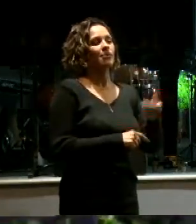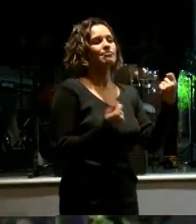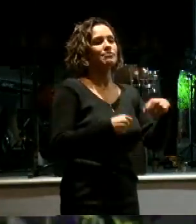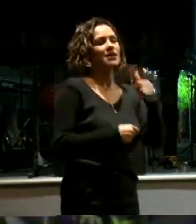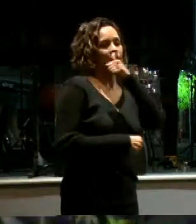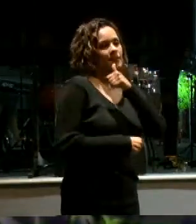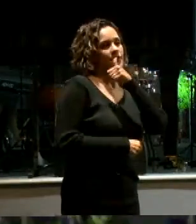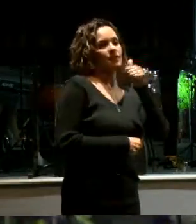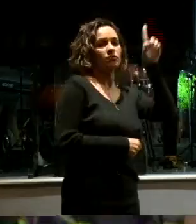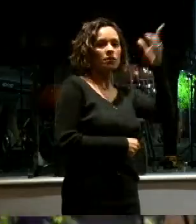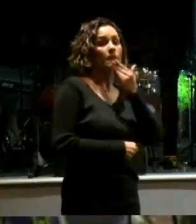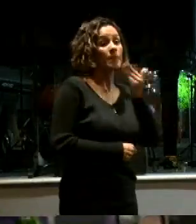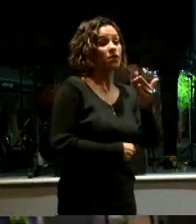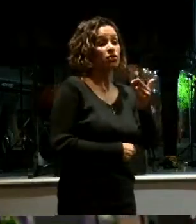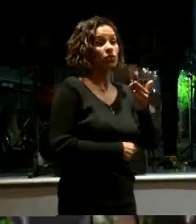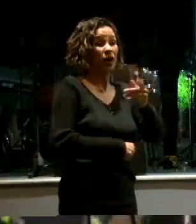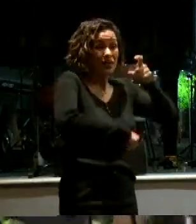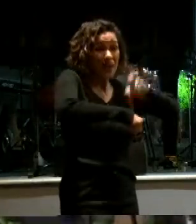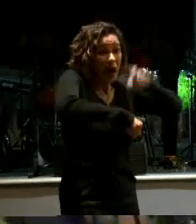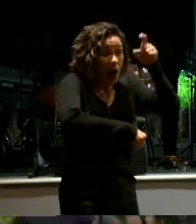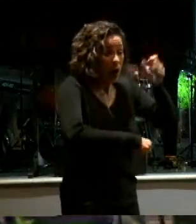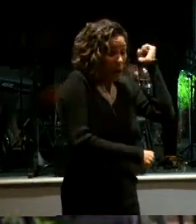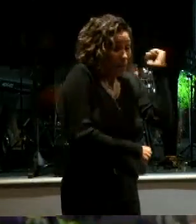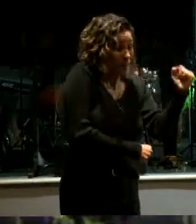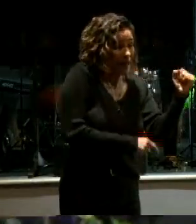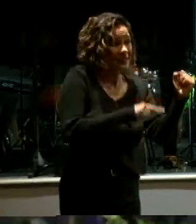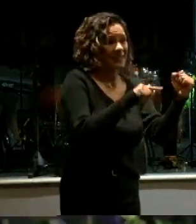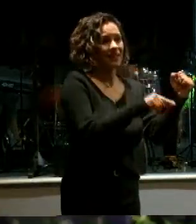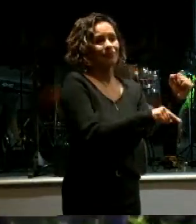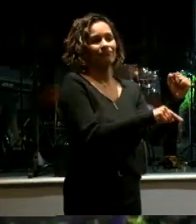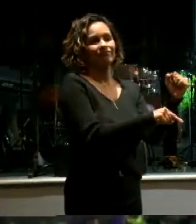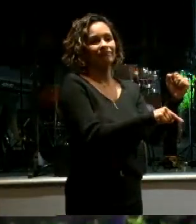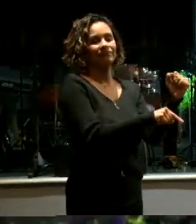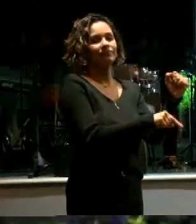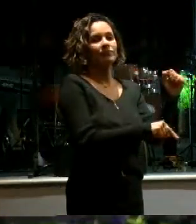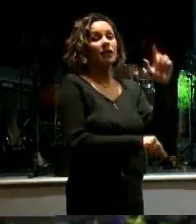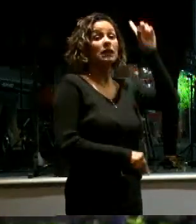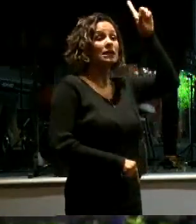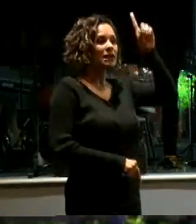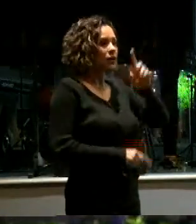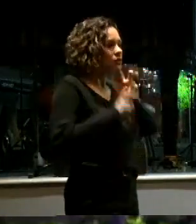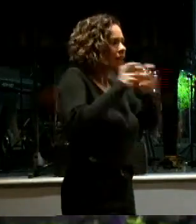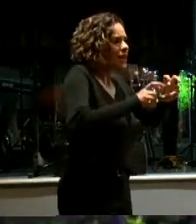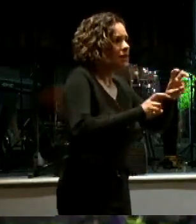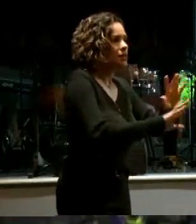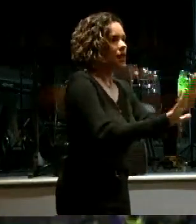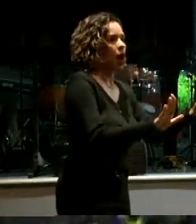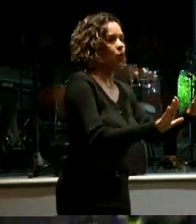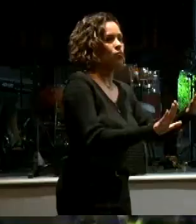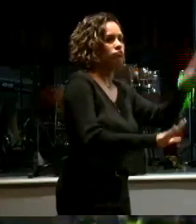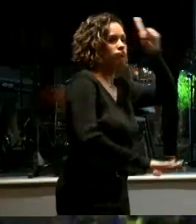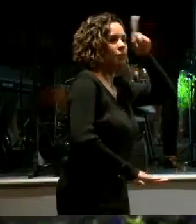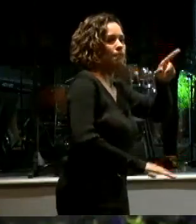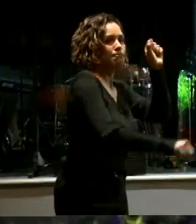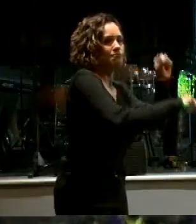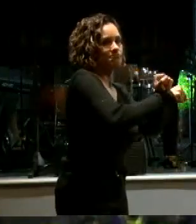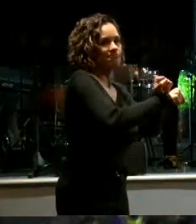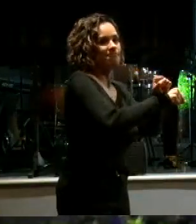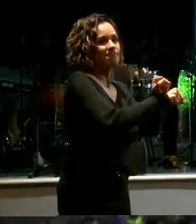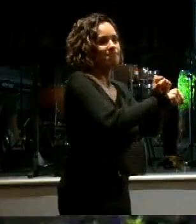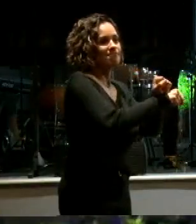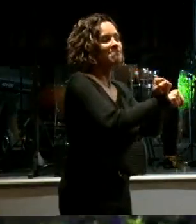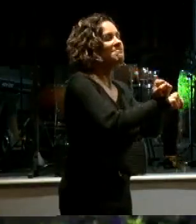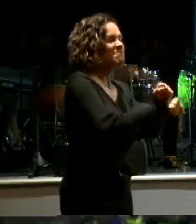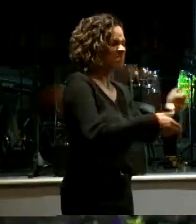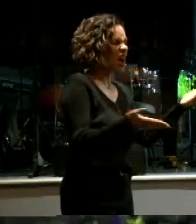aquela obra e matar o seu filho, Deus fala: Abraão, não toque no seu filho, porque agora eu